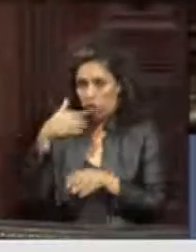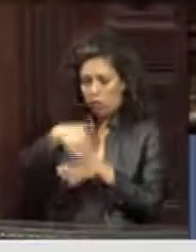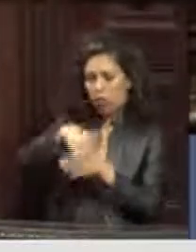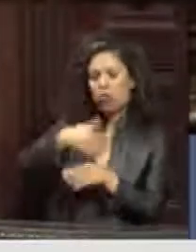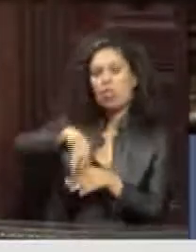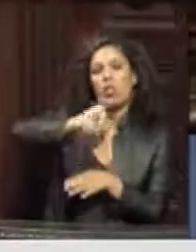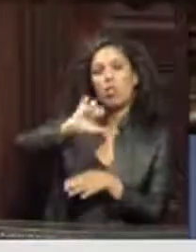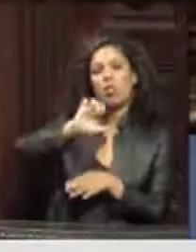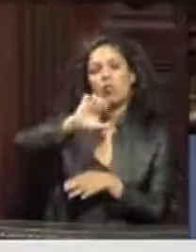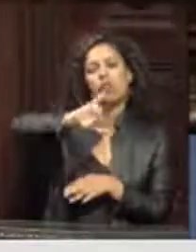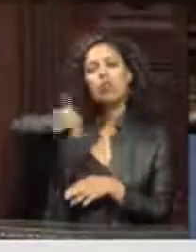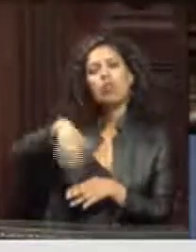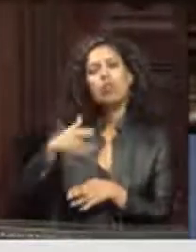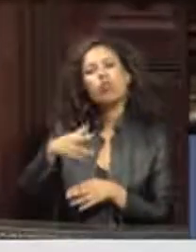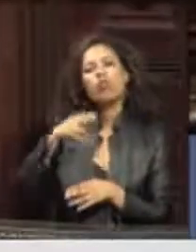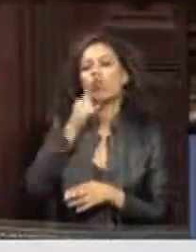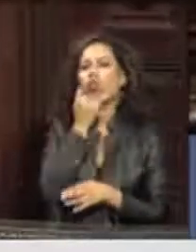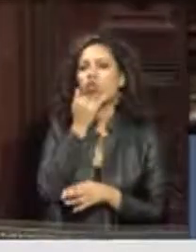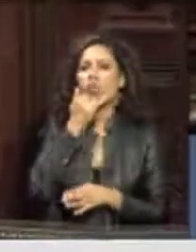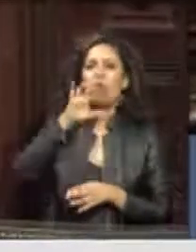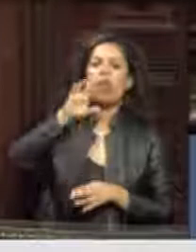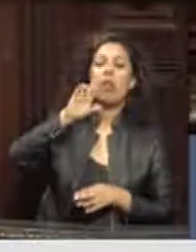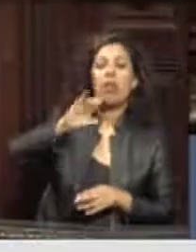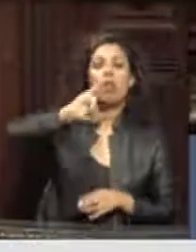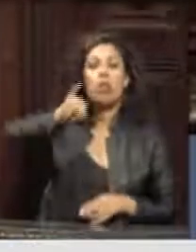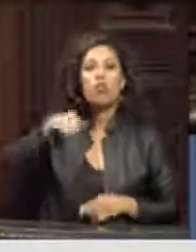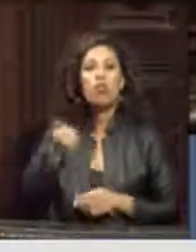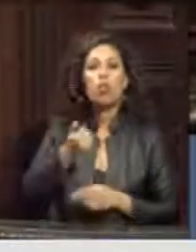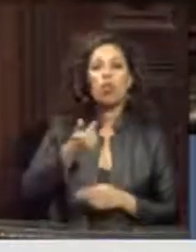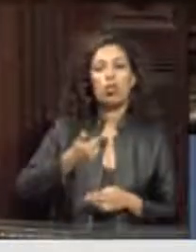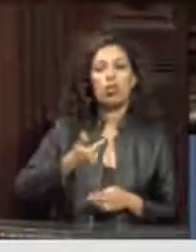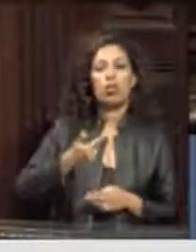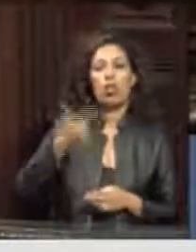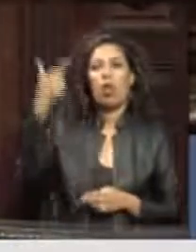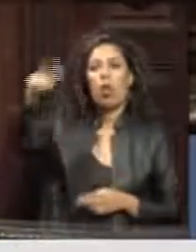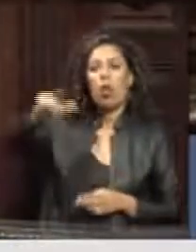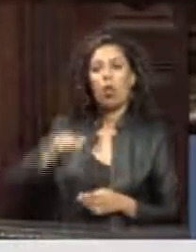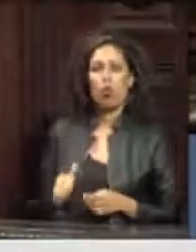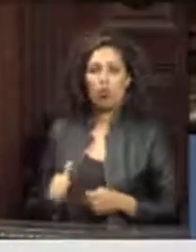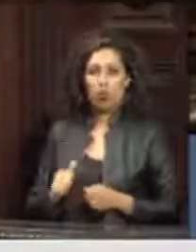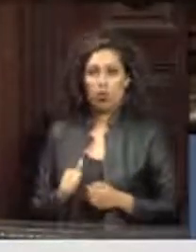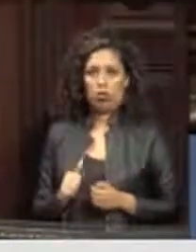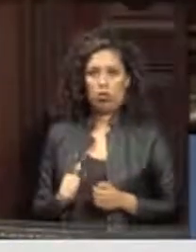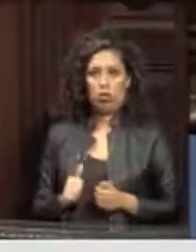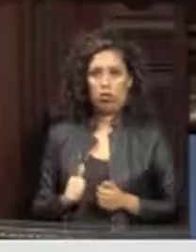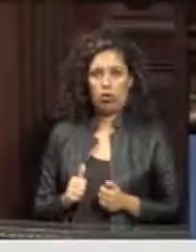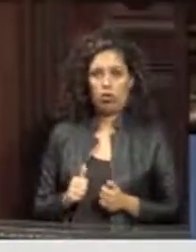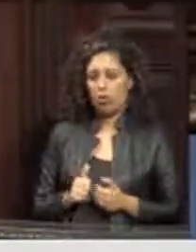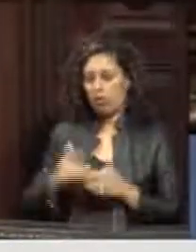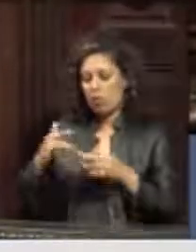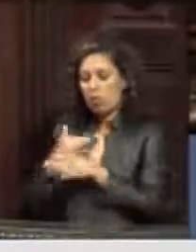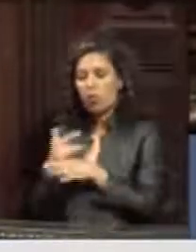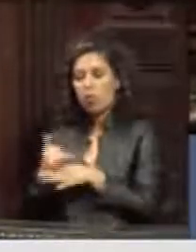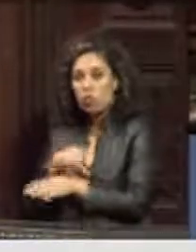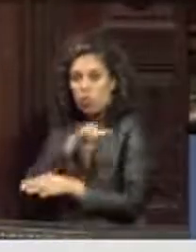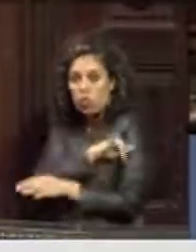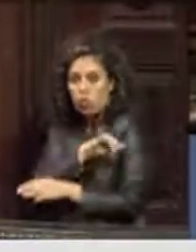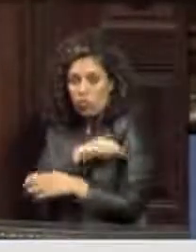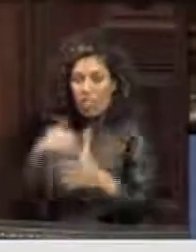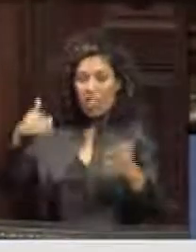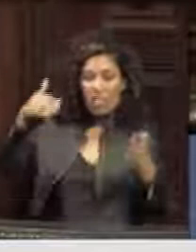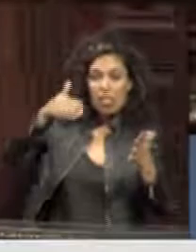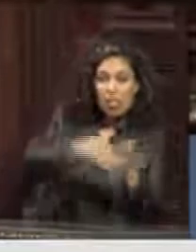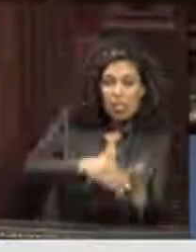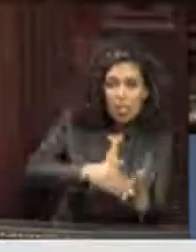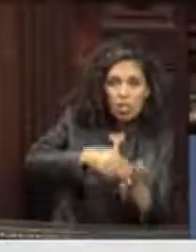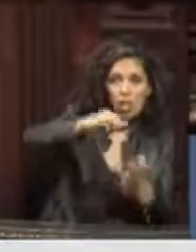RJ-158, entre o município do Carmo e o estado de Minas Gerais, uma estrada que a gente sempre fala,